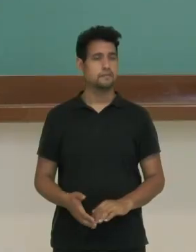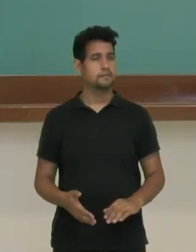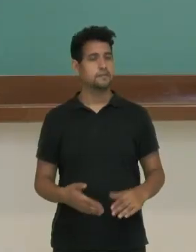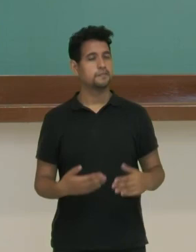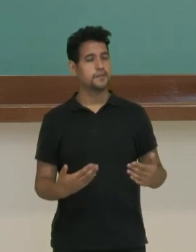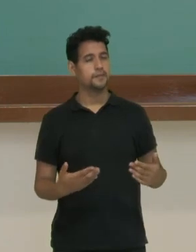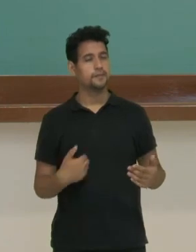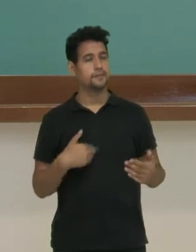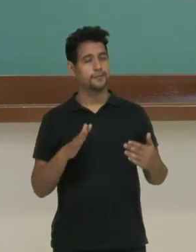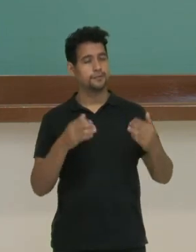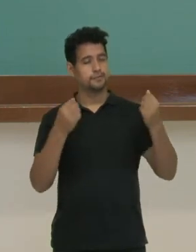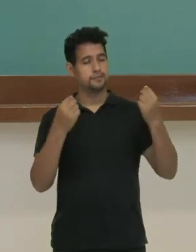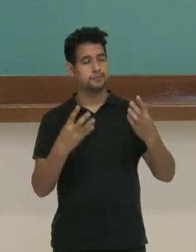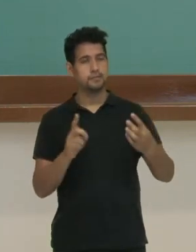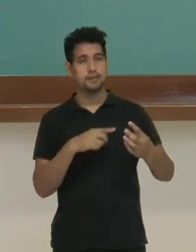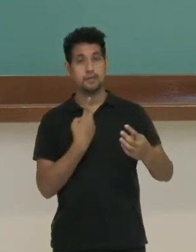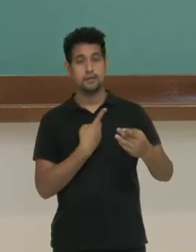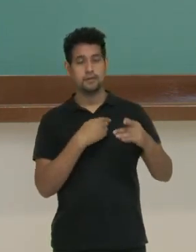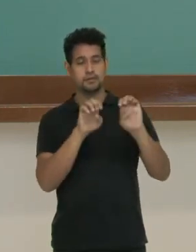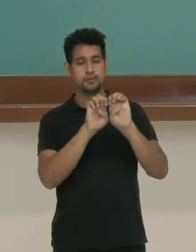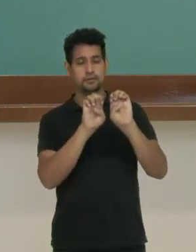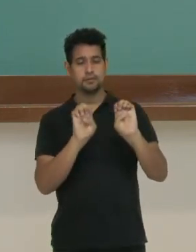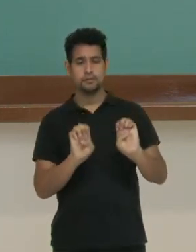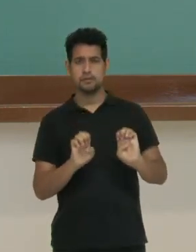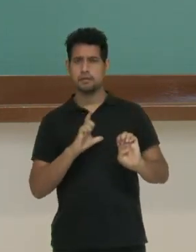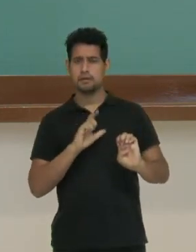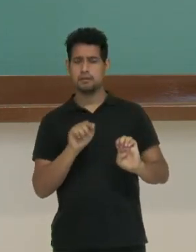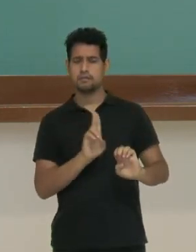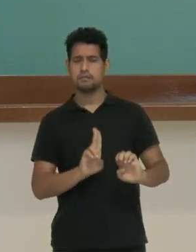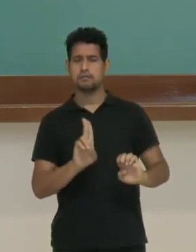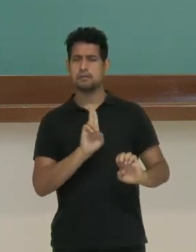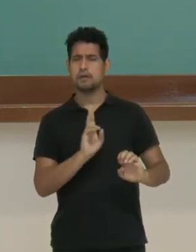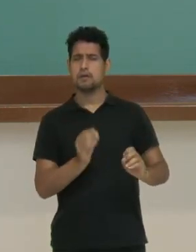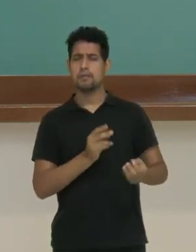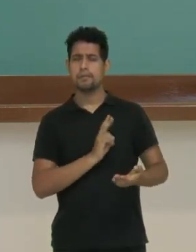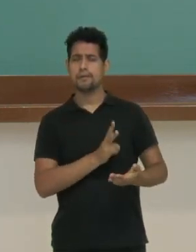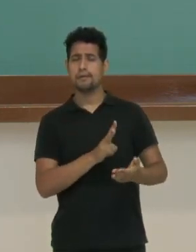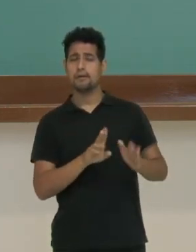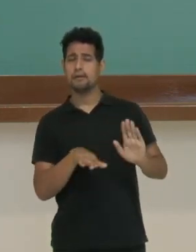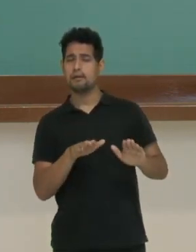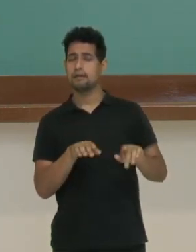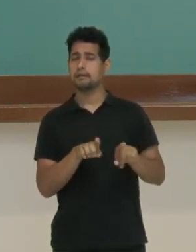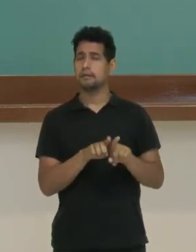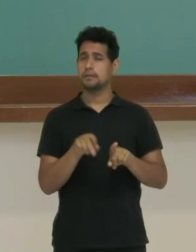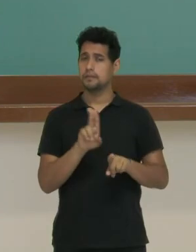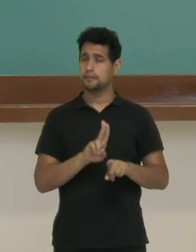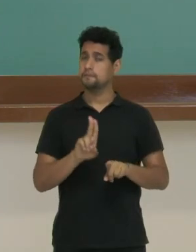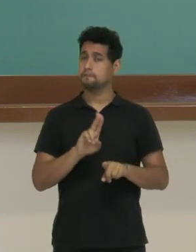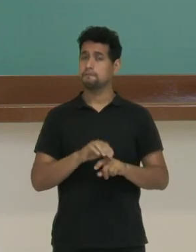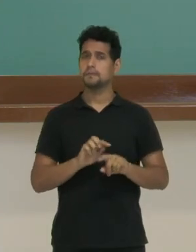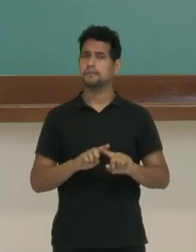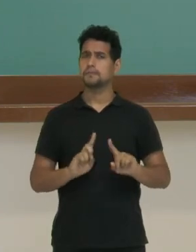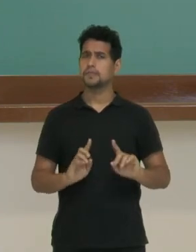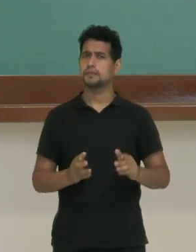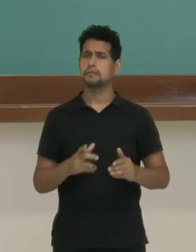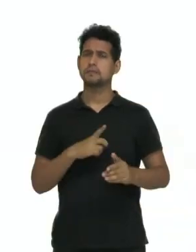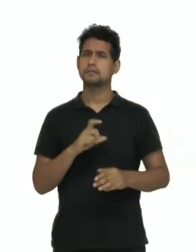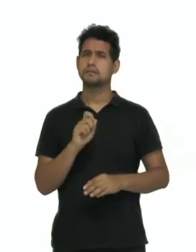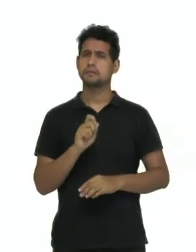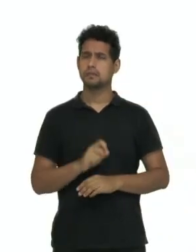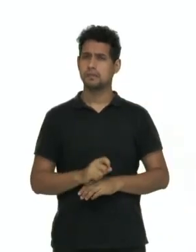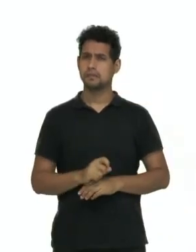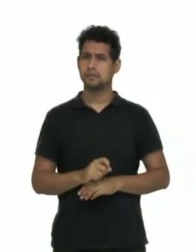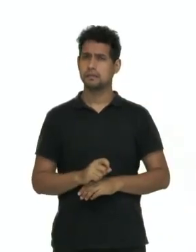Então, como eu disse para vocês, a nossa estrutura está aqui, nós vamos colocar qual frequência cada um dos advérbios corresponde. Então, nós temos, por exemplo,